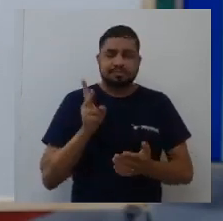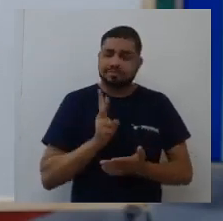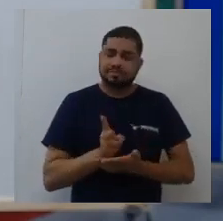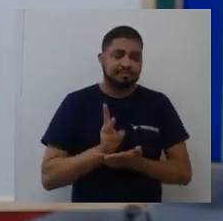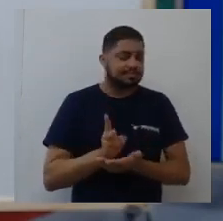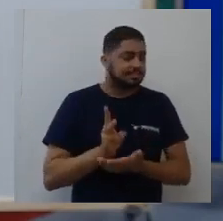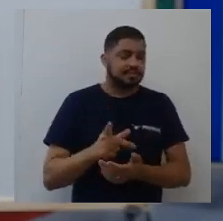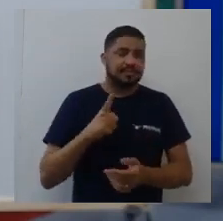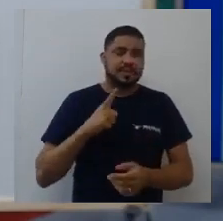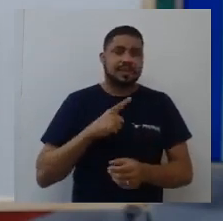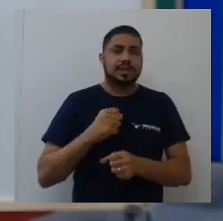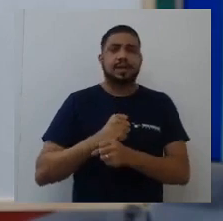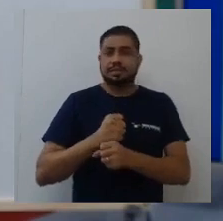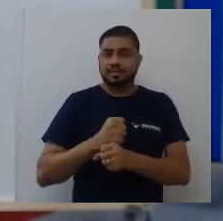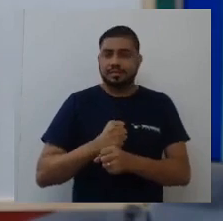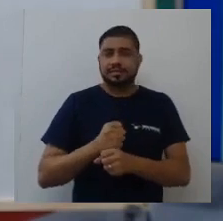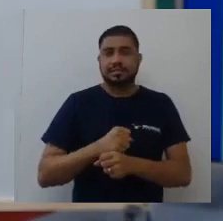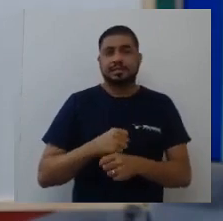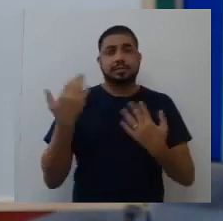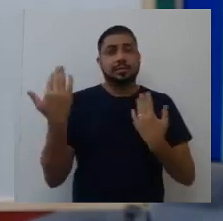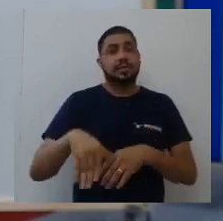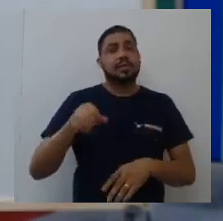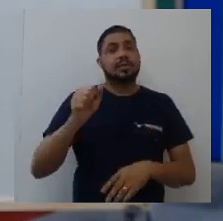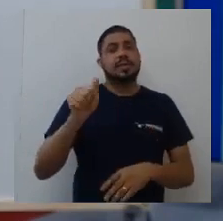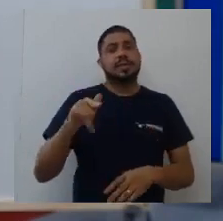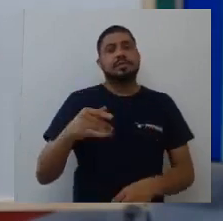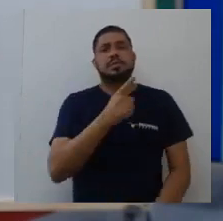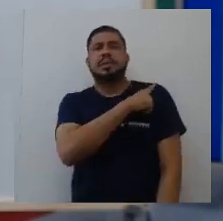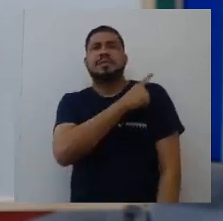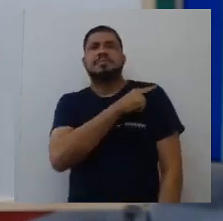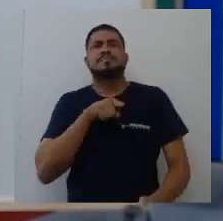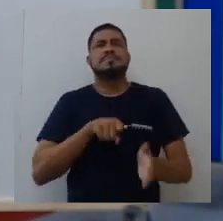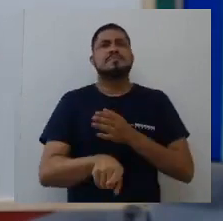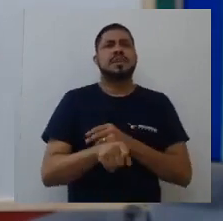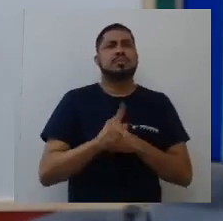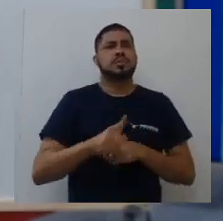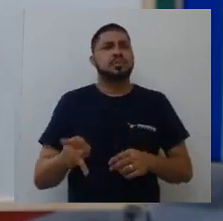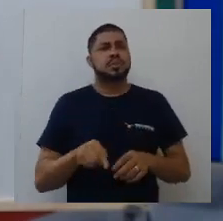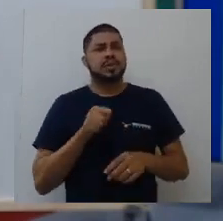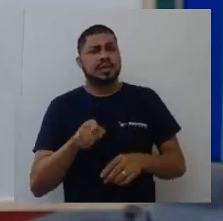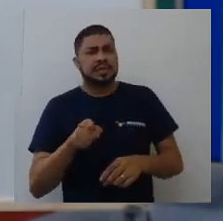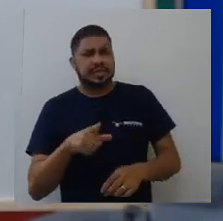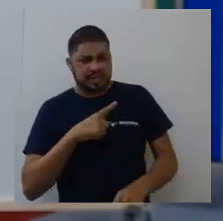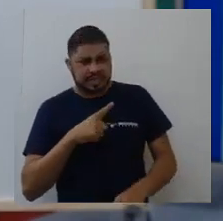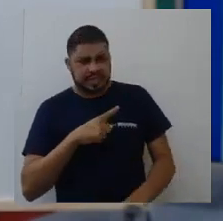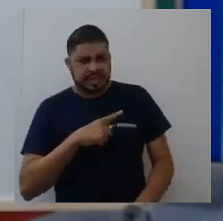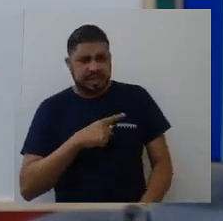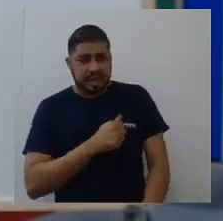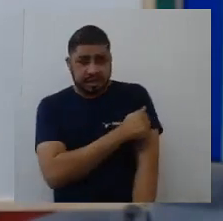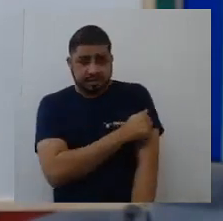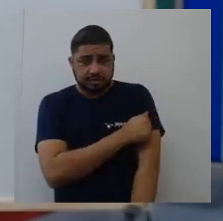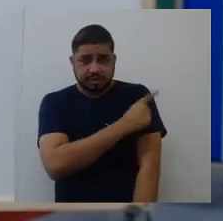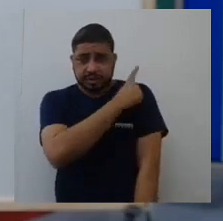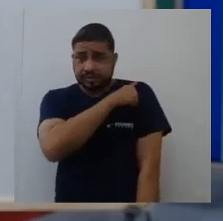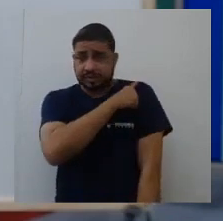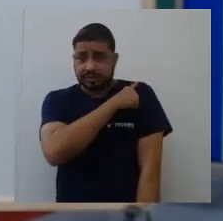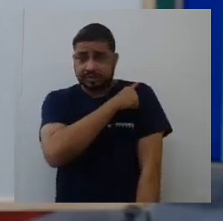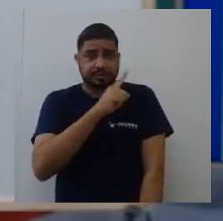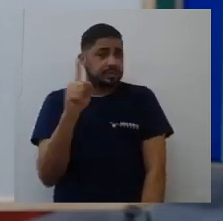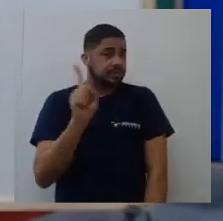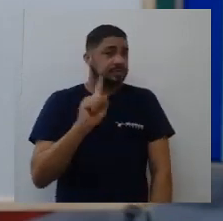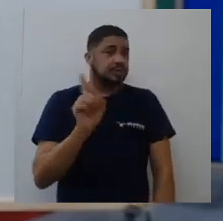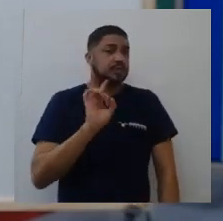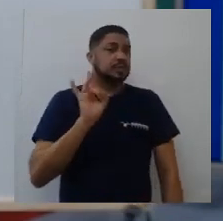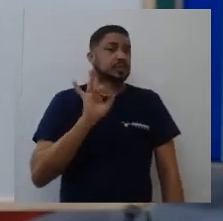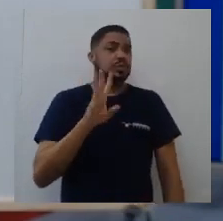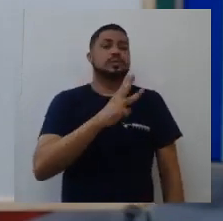essa questão na prova de SAEP. Você no primeiro ano pergunta assim: Walter, essa prova acontece para aluno do primeiro ano? Não, essa prova é só para estudantes